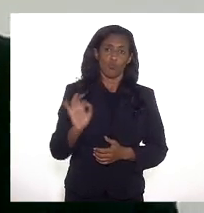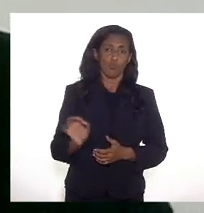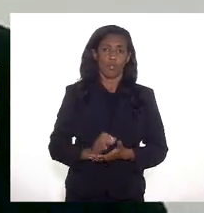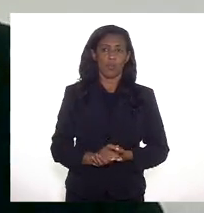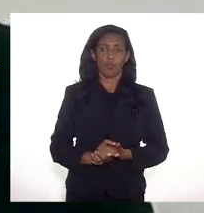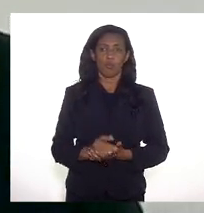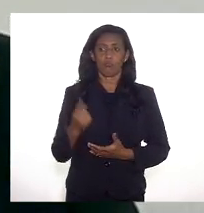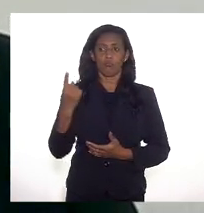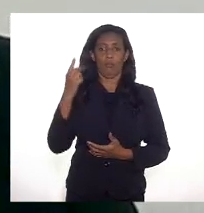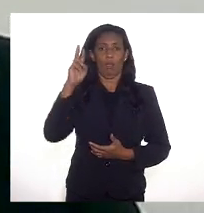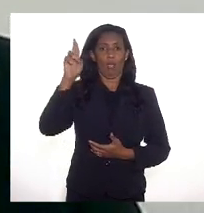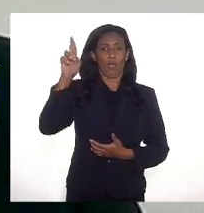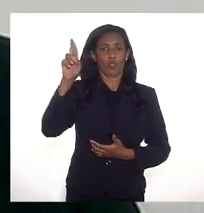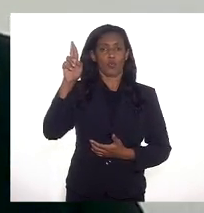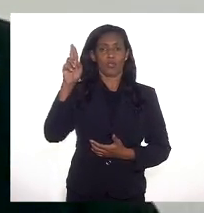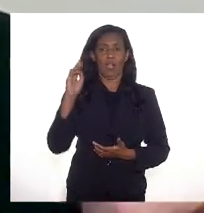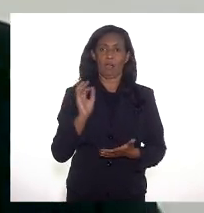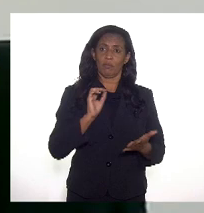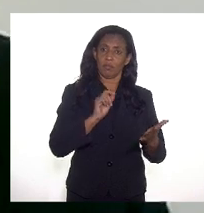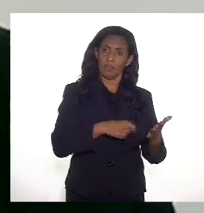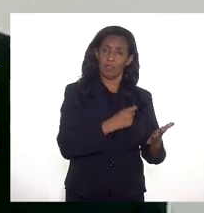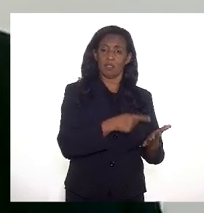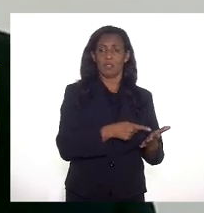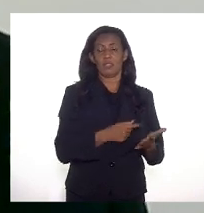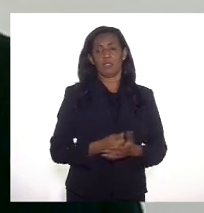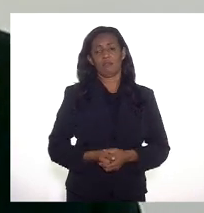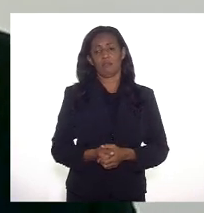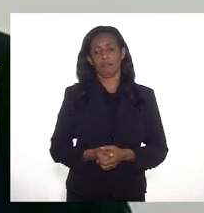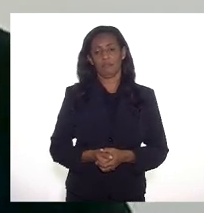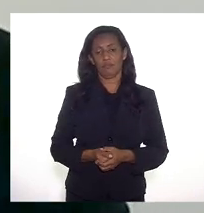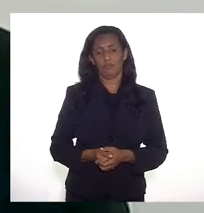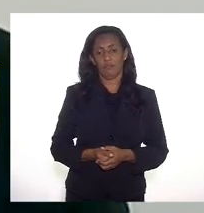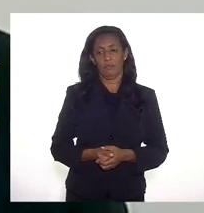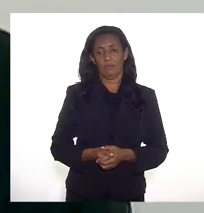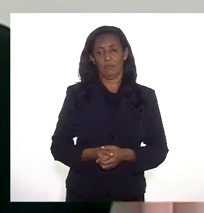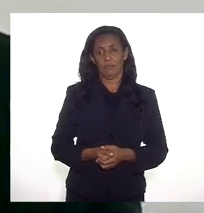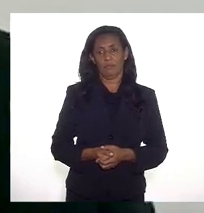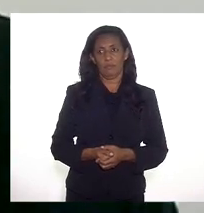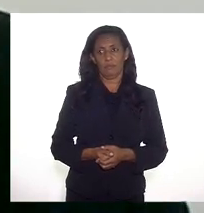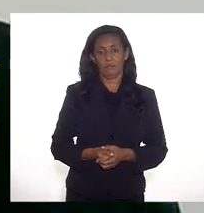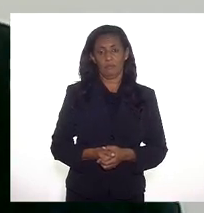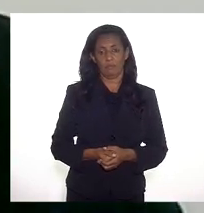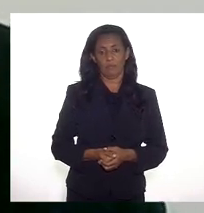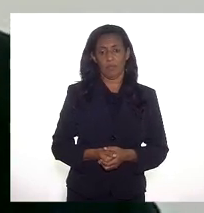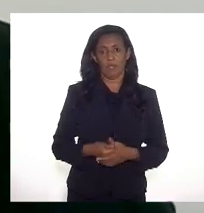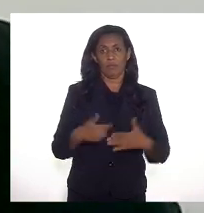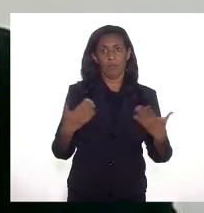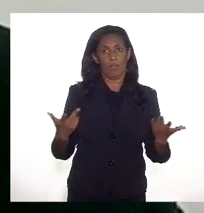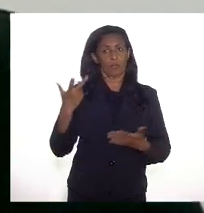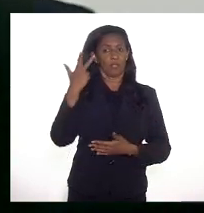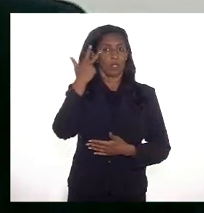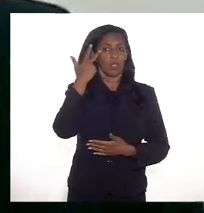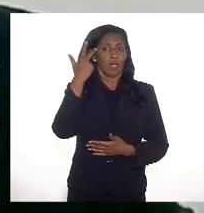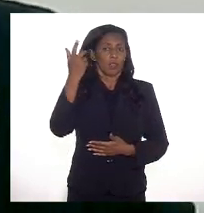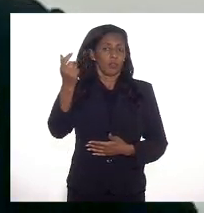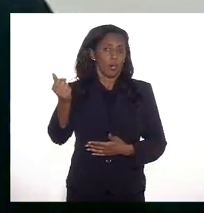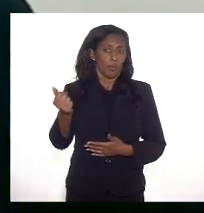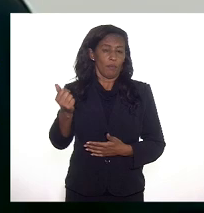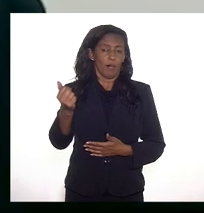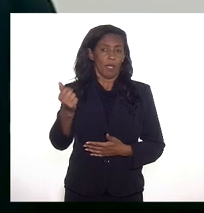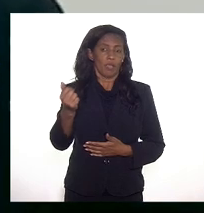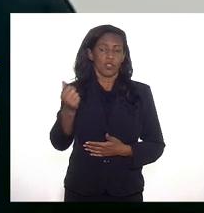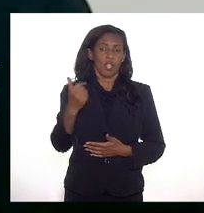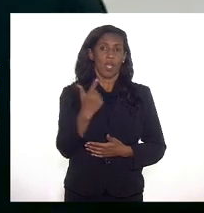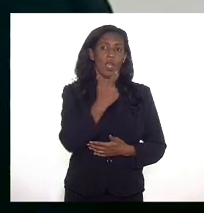organismo que emita essa informação, salvo o fato de que as instituições estarão naturalmente habilitadas às que